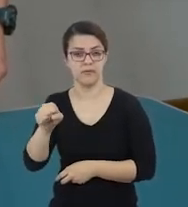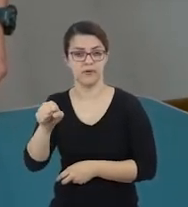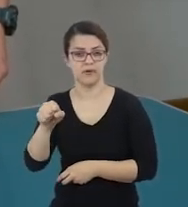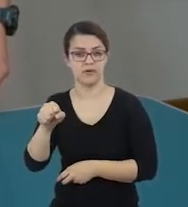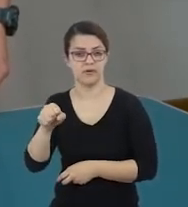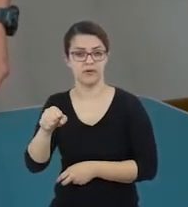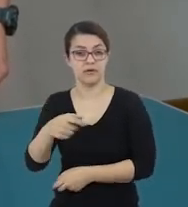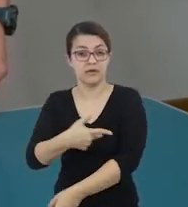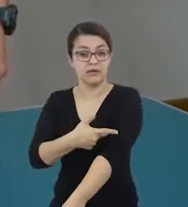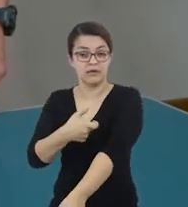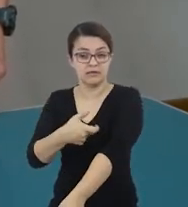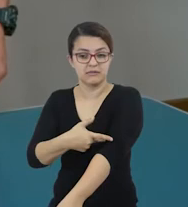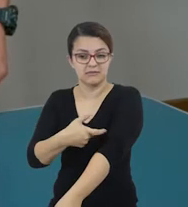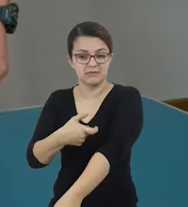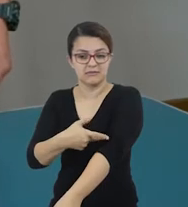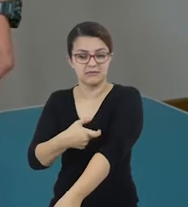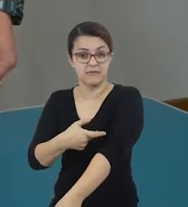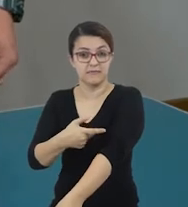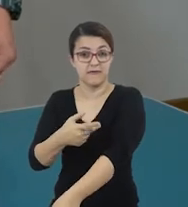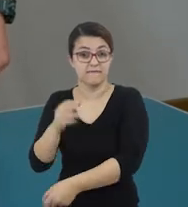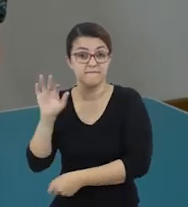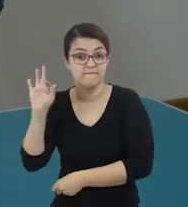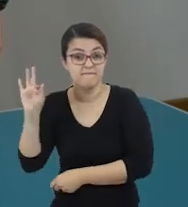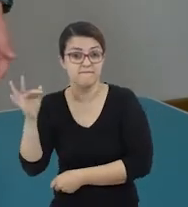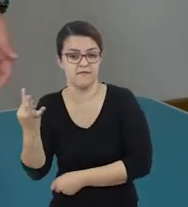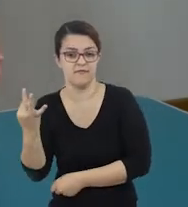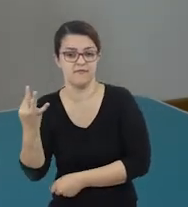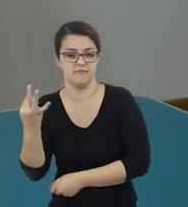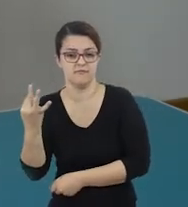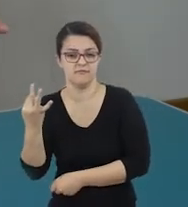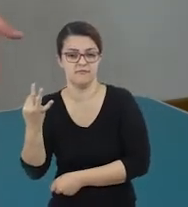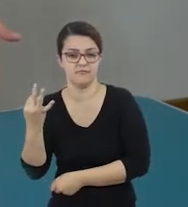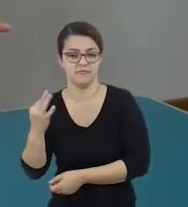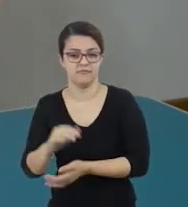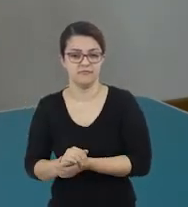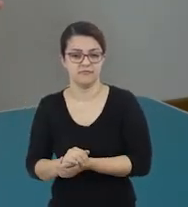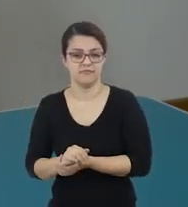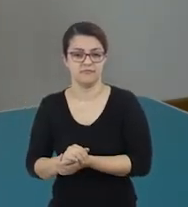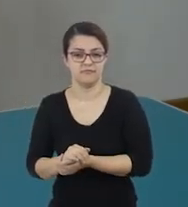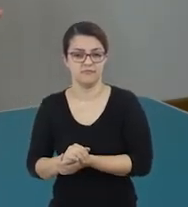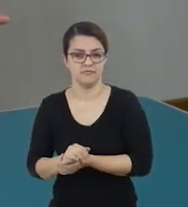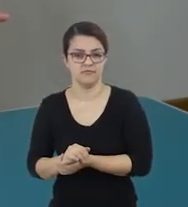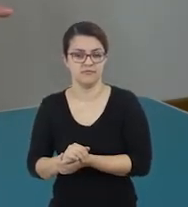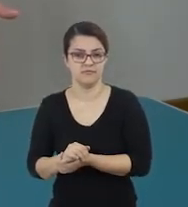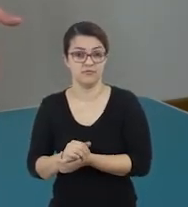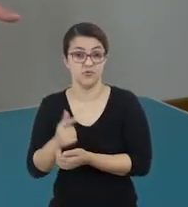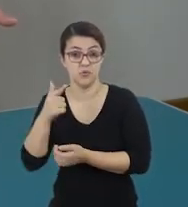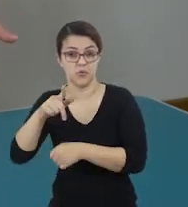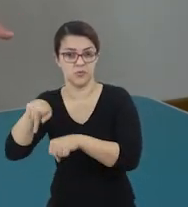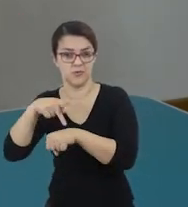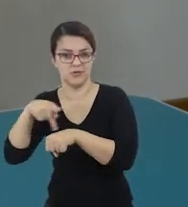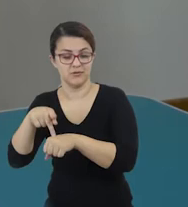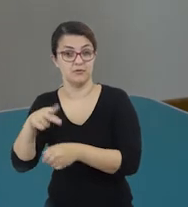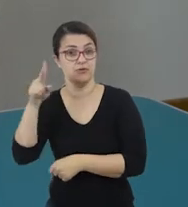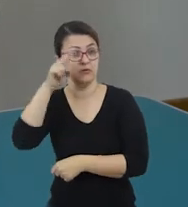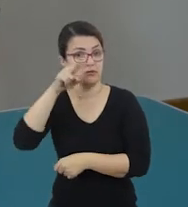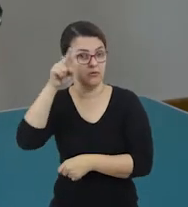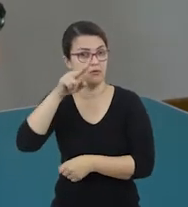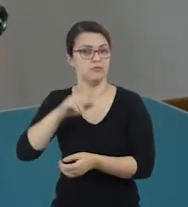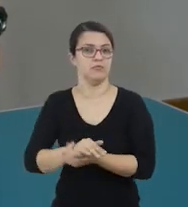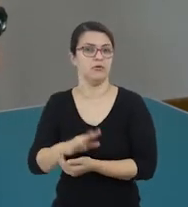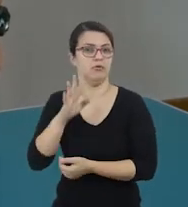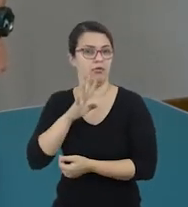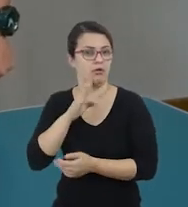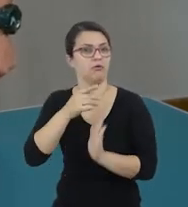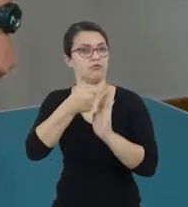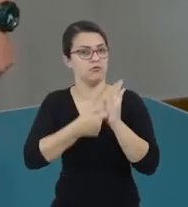falsos da Covid-19 em operação internacional. Então pensem, kits falsos de teste da Covid-19. Leiam,